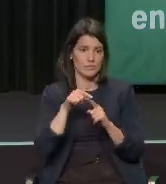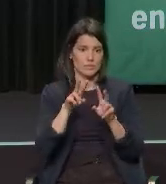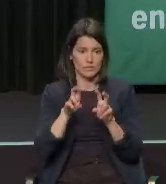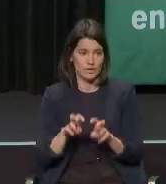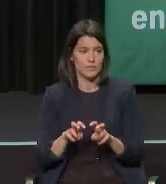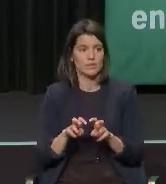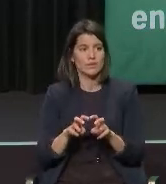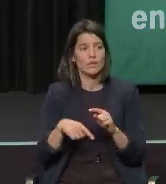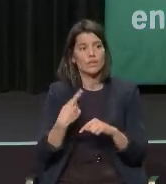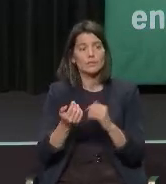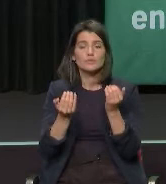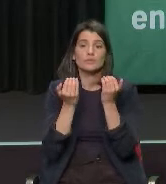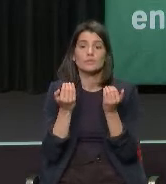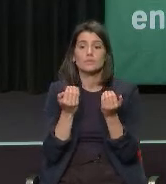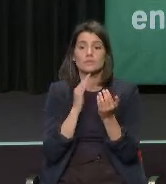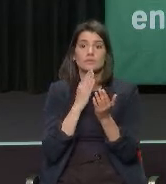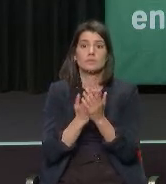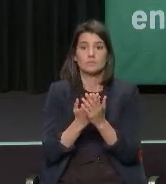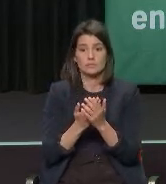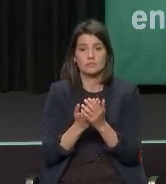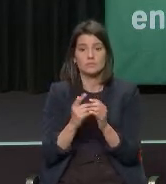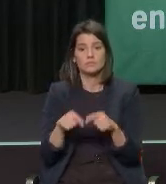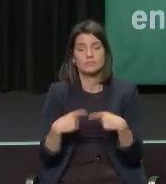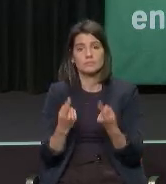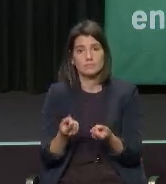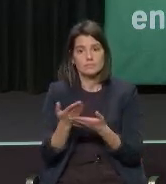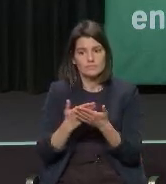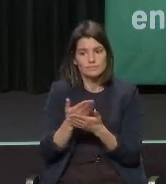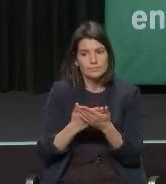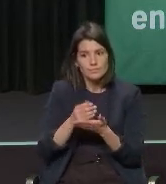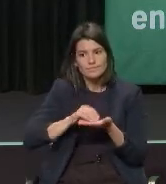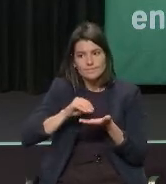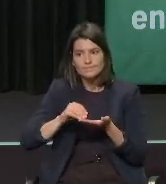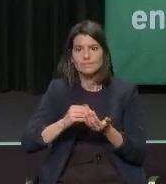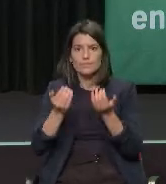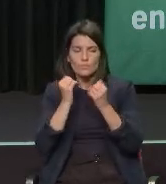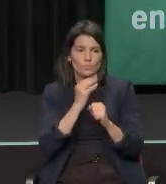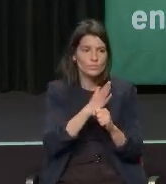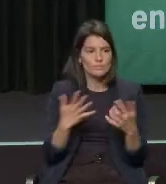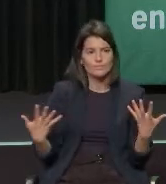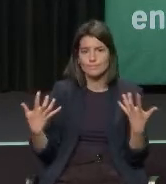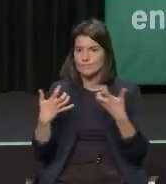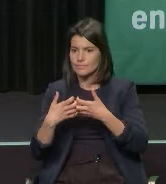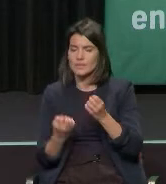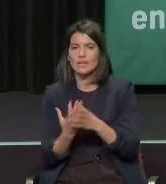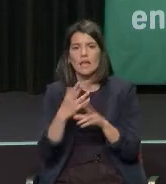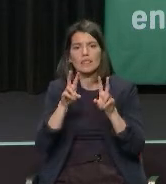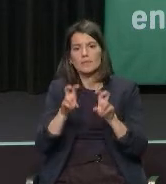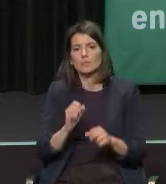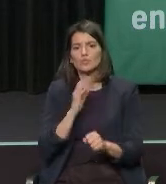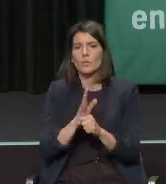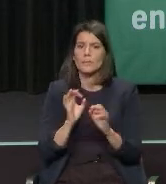matérias, sendo depois uma informação que ainda leva a um processamento posterior em gabinete, cruzando com outra informação para se criarem outras classes que são depois